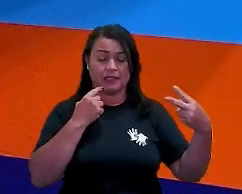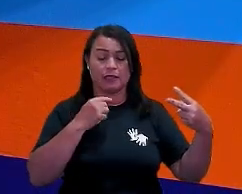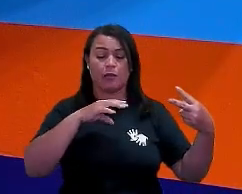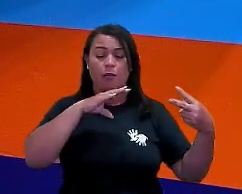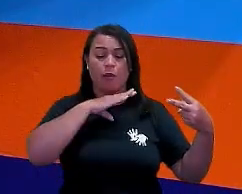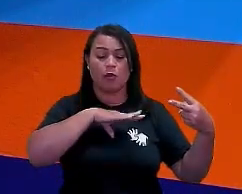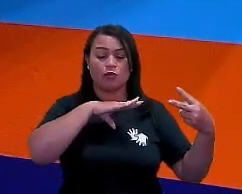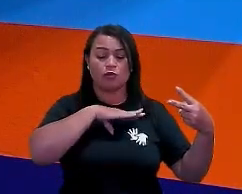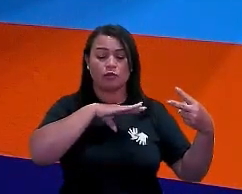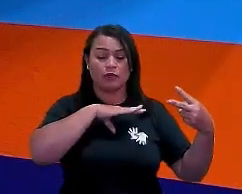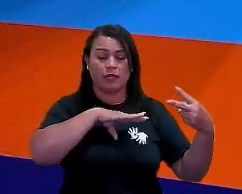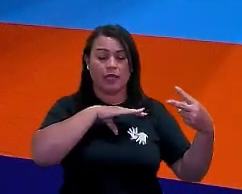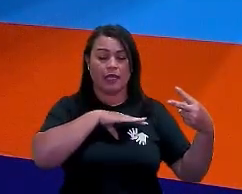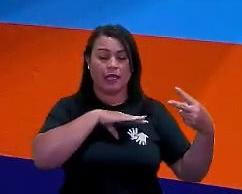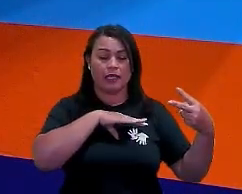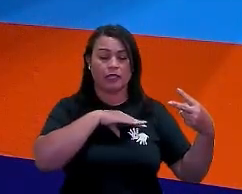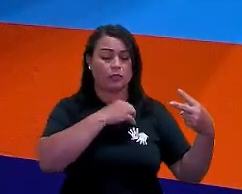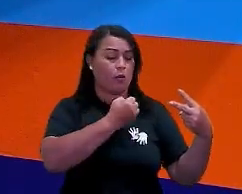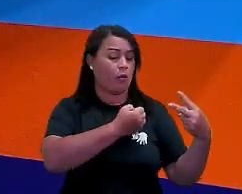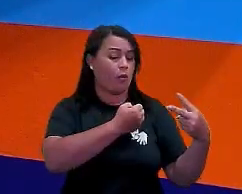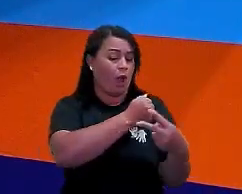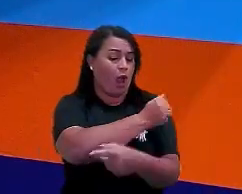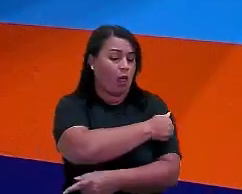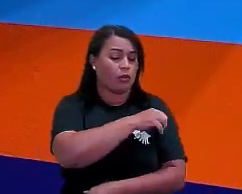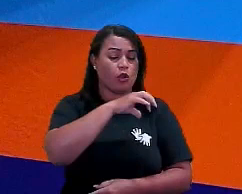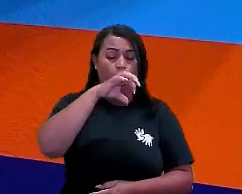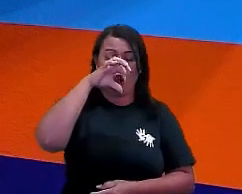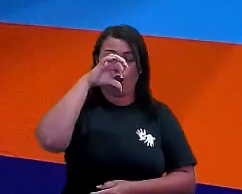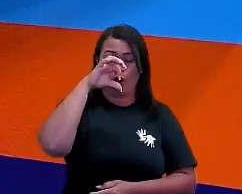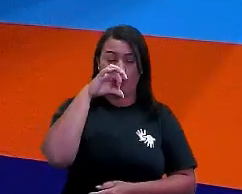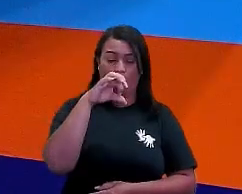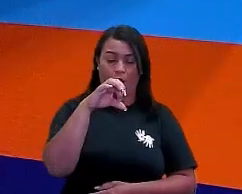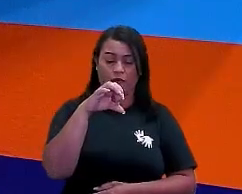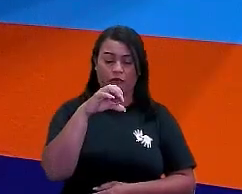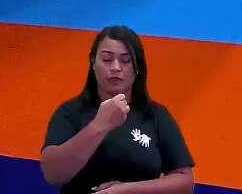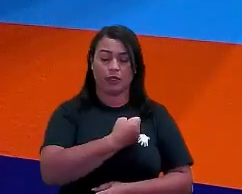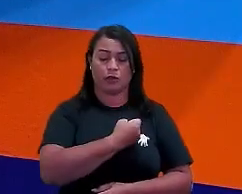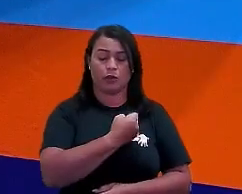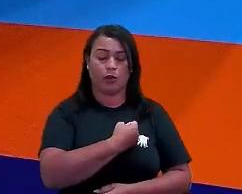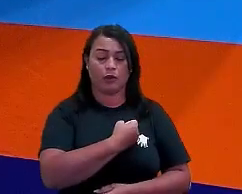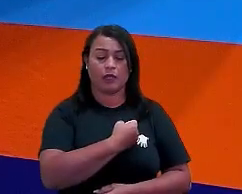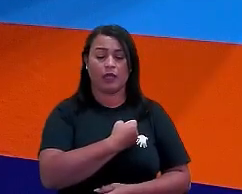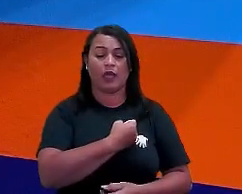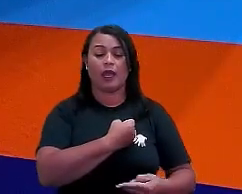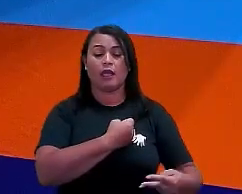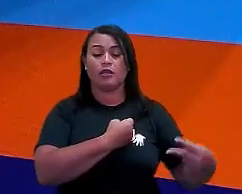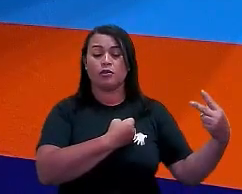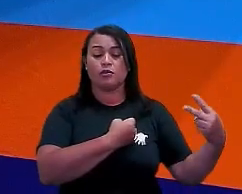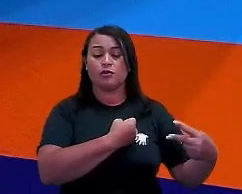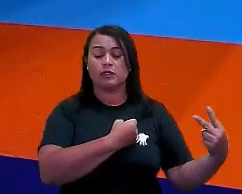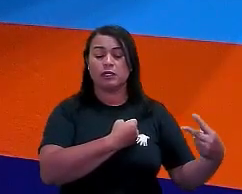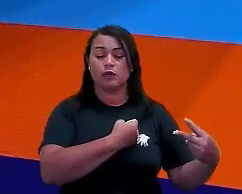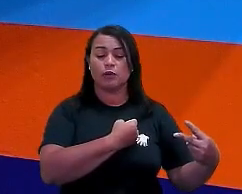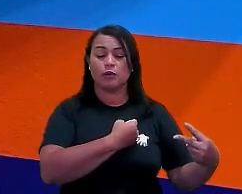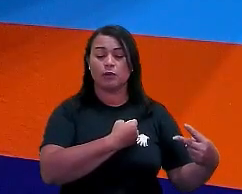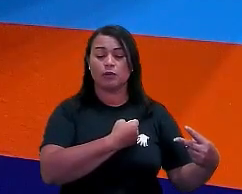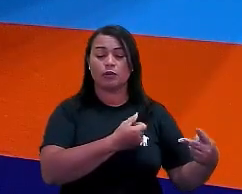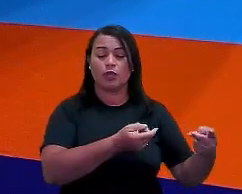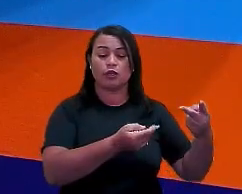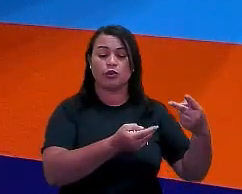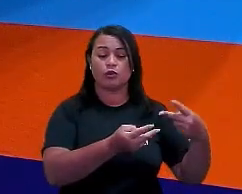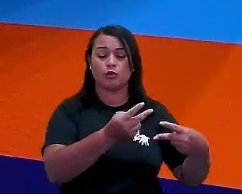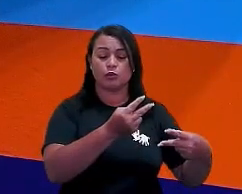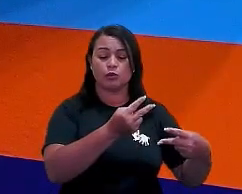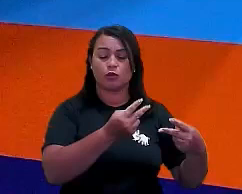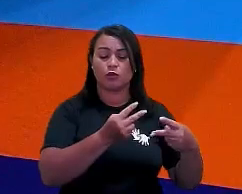português, esse aluno aqui tirou 9 de média. No segundo bimestre, na matéria de português,